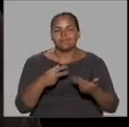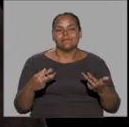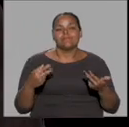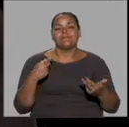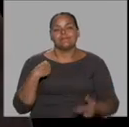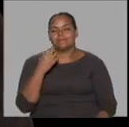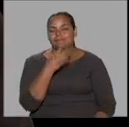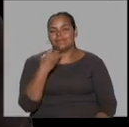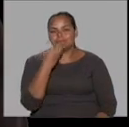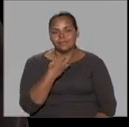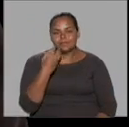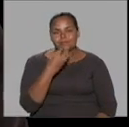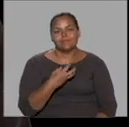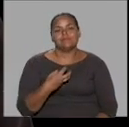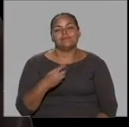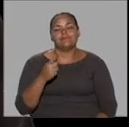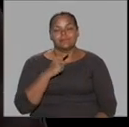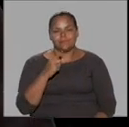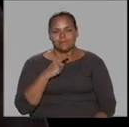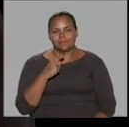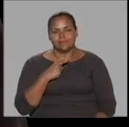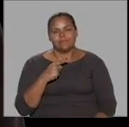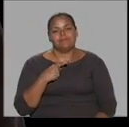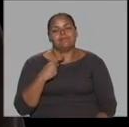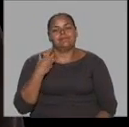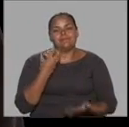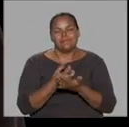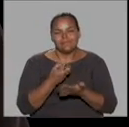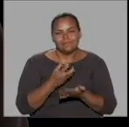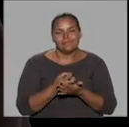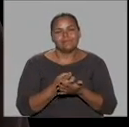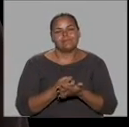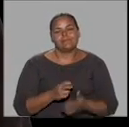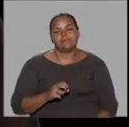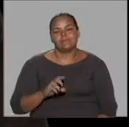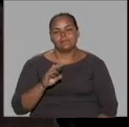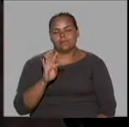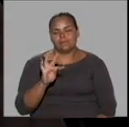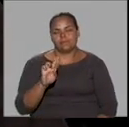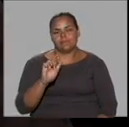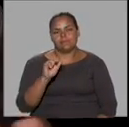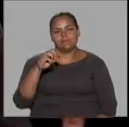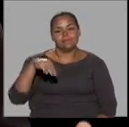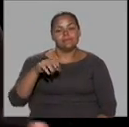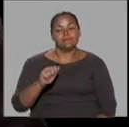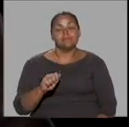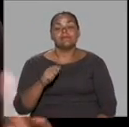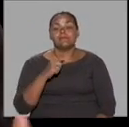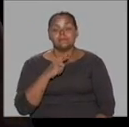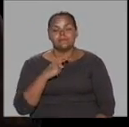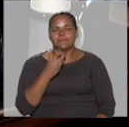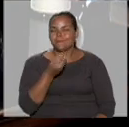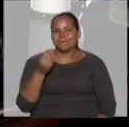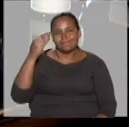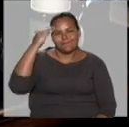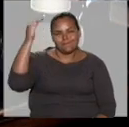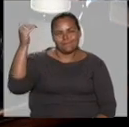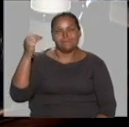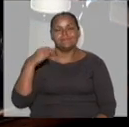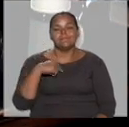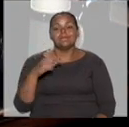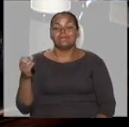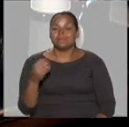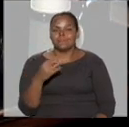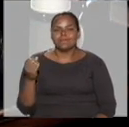brasileira moderna. Na época tinha uma gravadora que estava em alta trama, então tinha muitos artistas novos. E ele